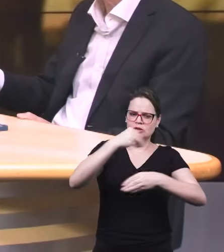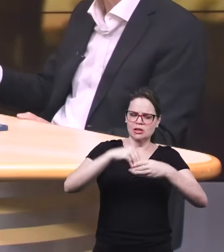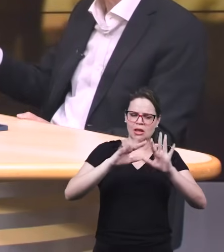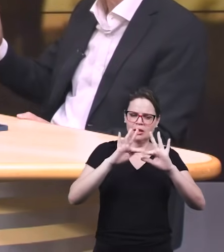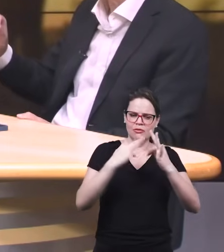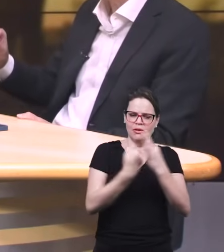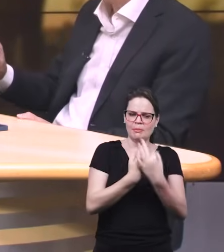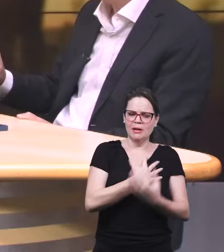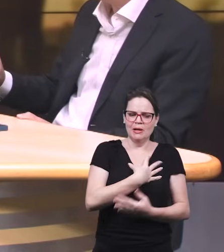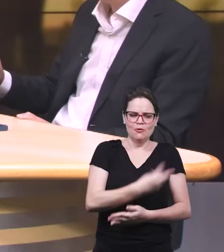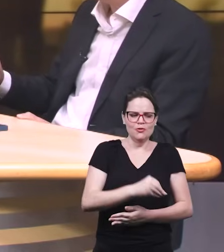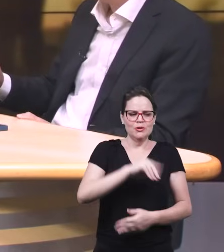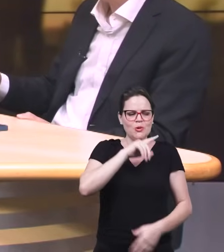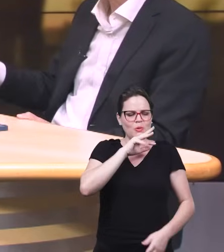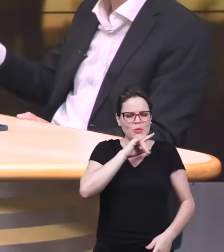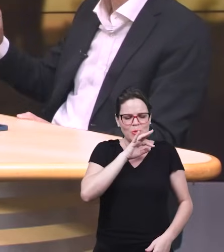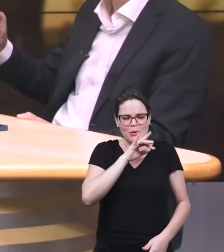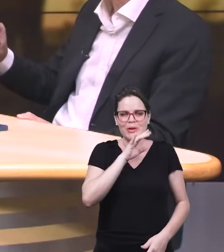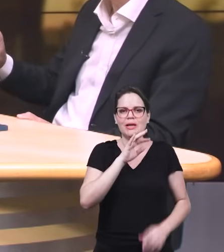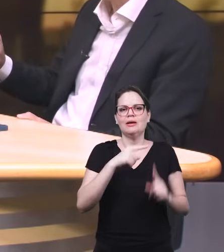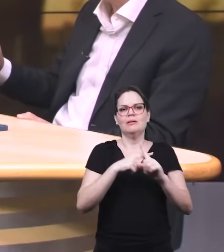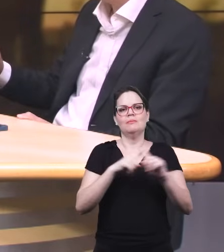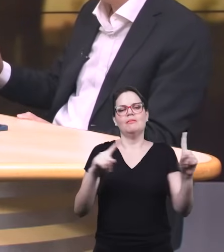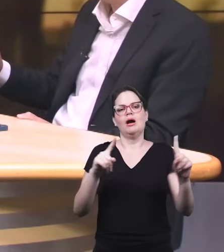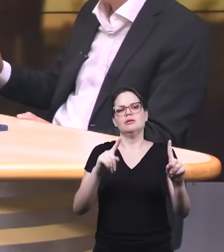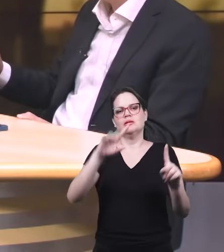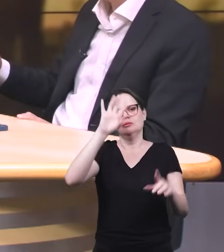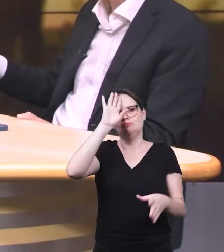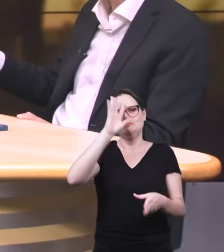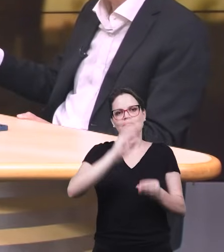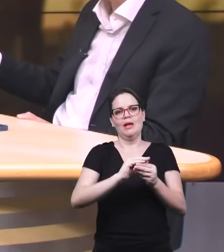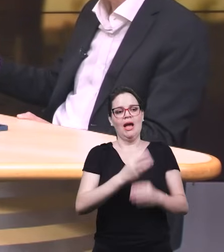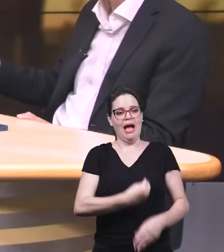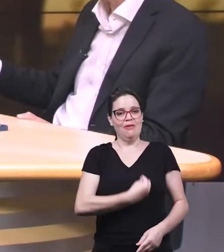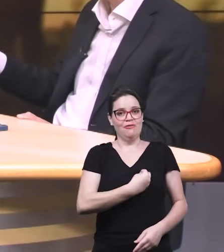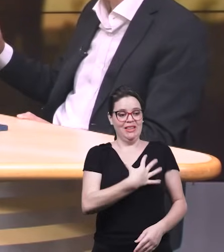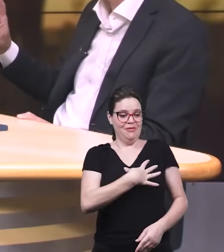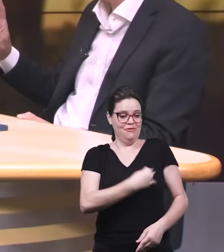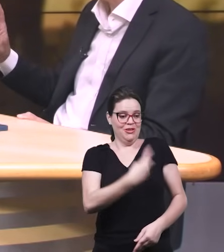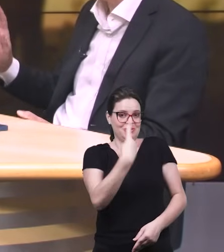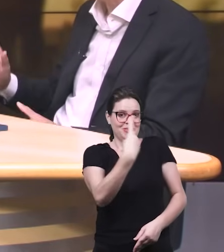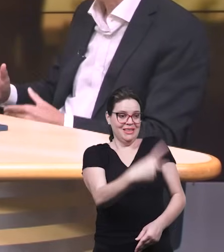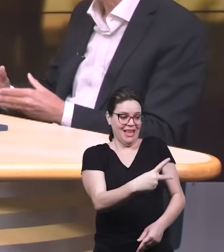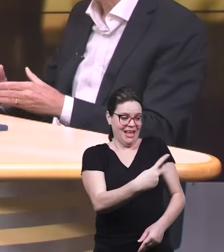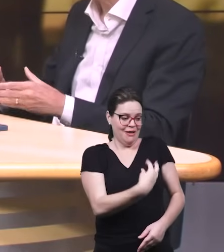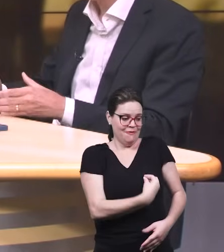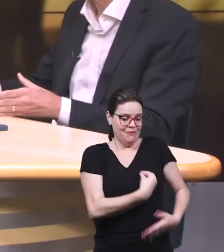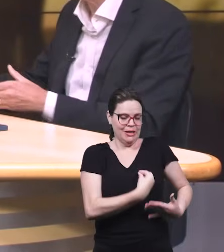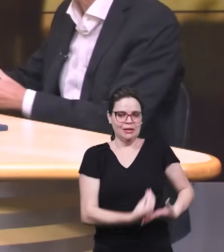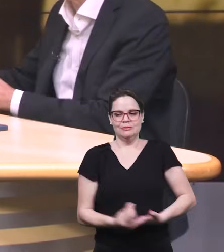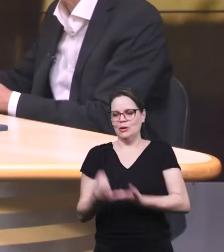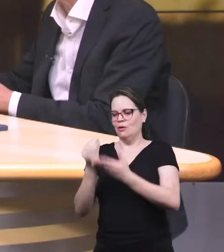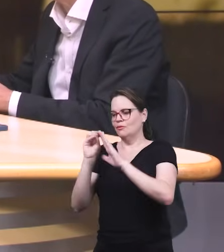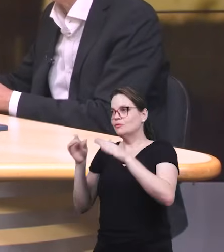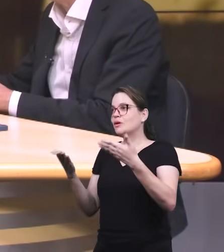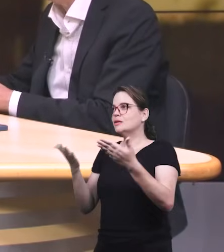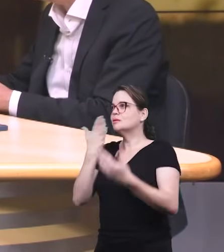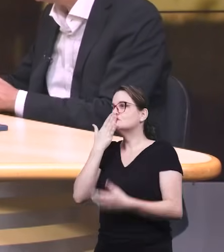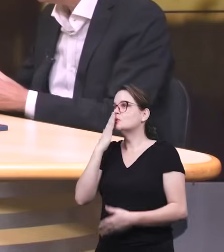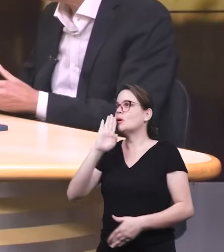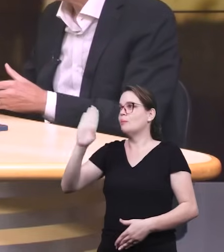ela saber descansar nas promessas do Senhor. Por quê, Douglas? Senão ela também